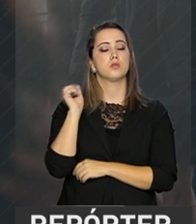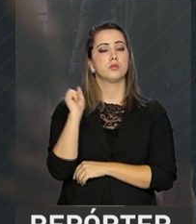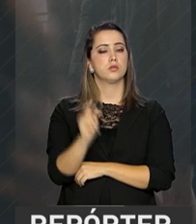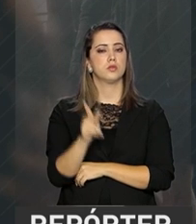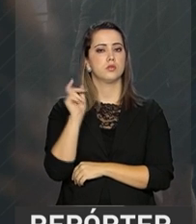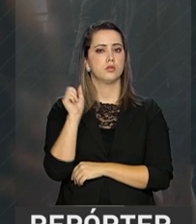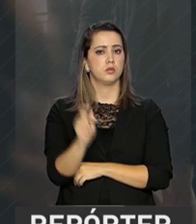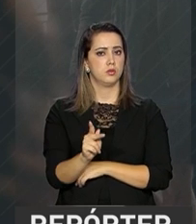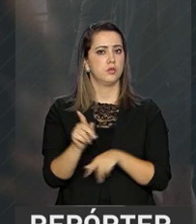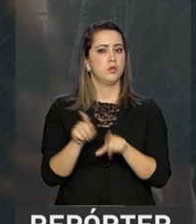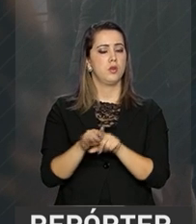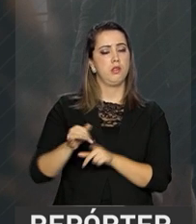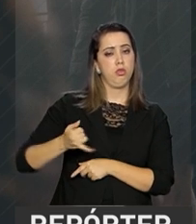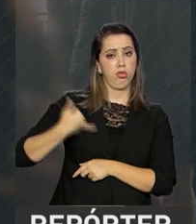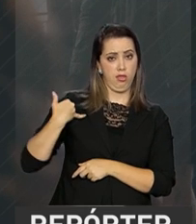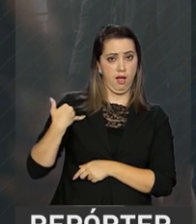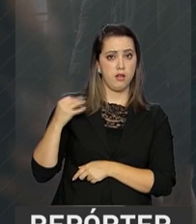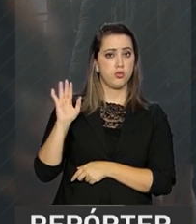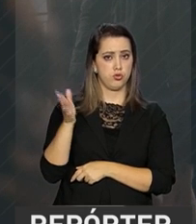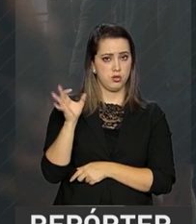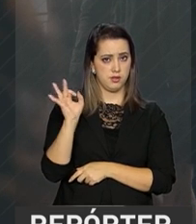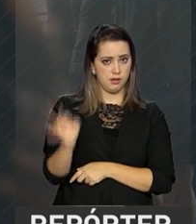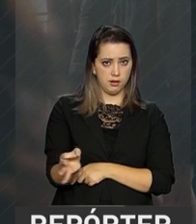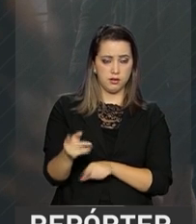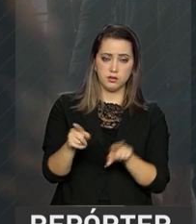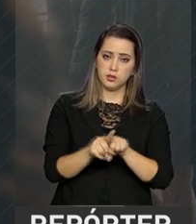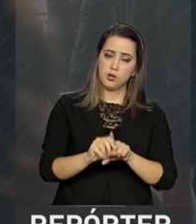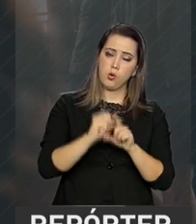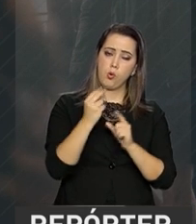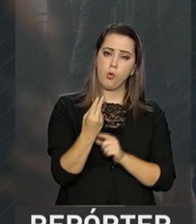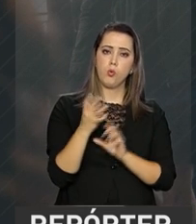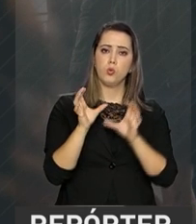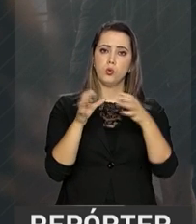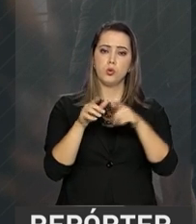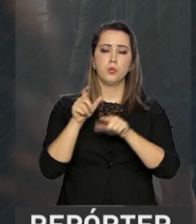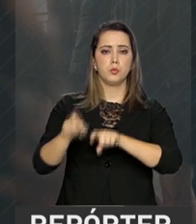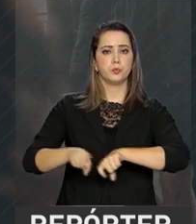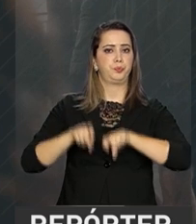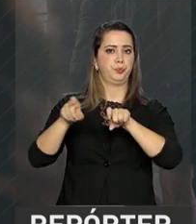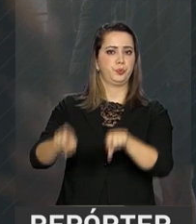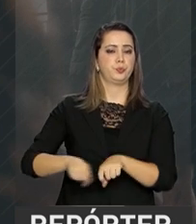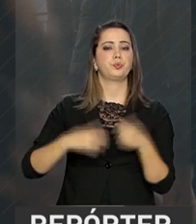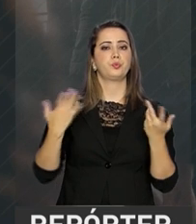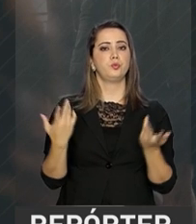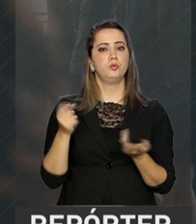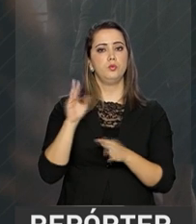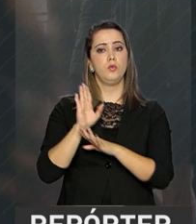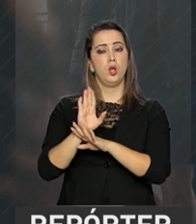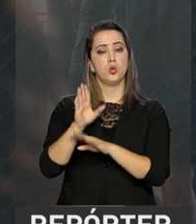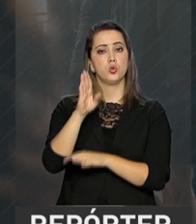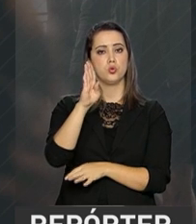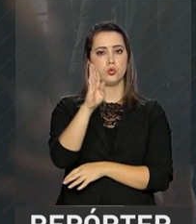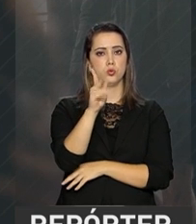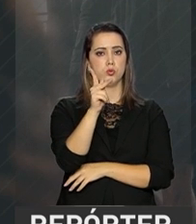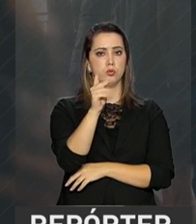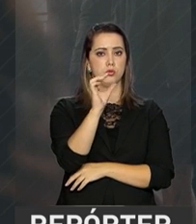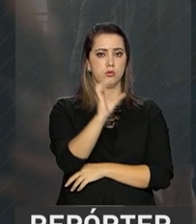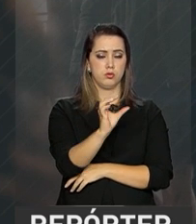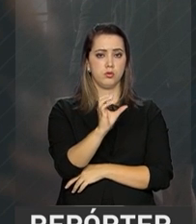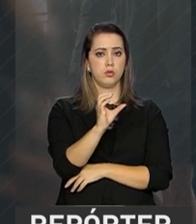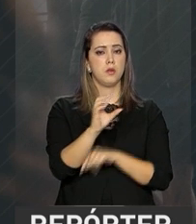quem tem idade para se aposentar e trabalhadores rurais o benefício da prestação continuada bpc